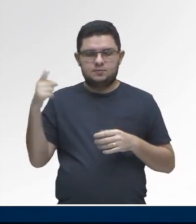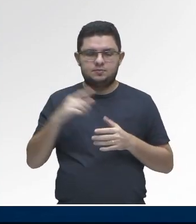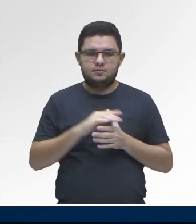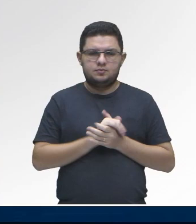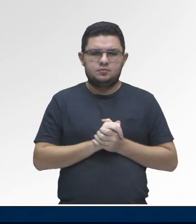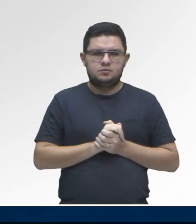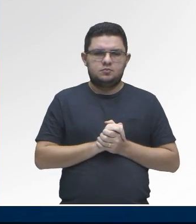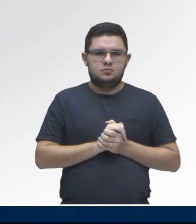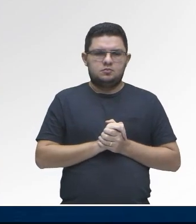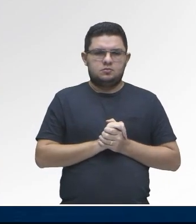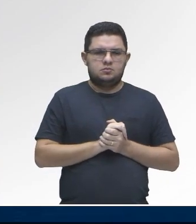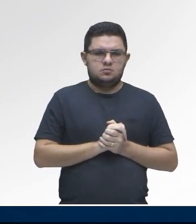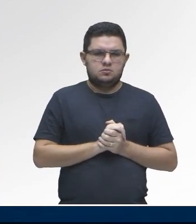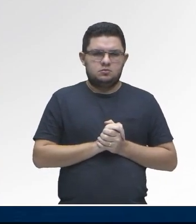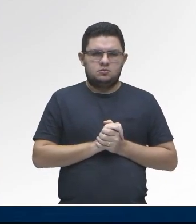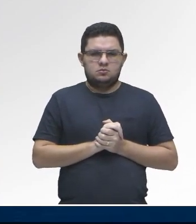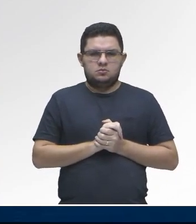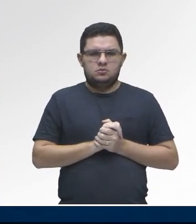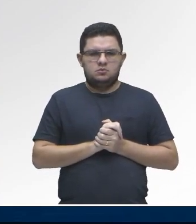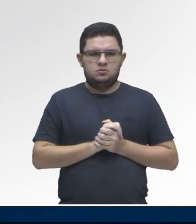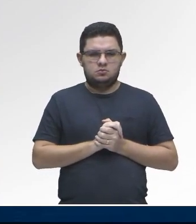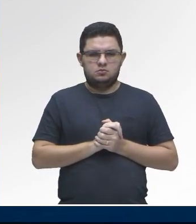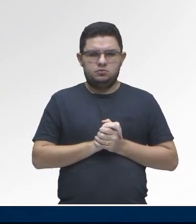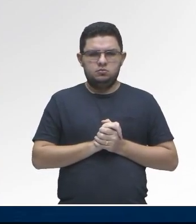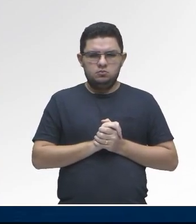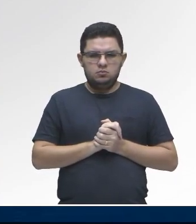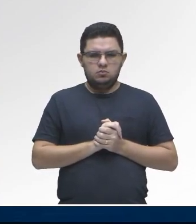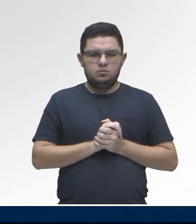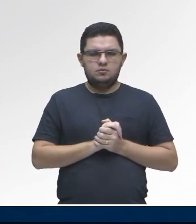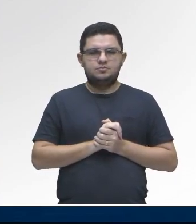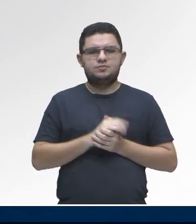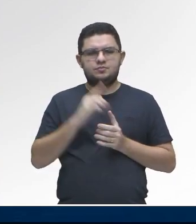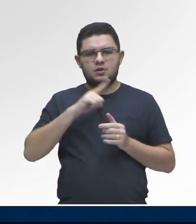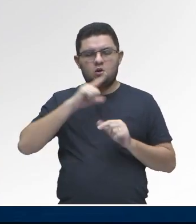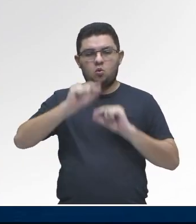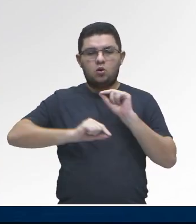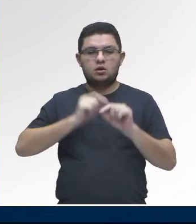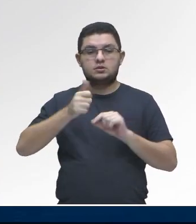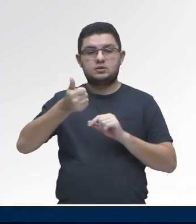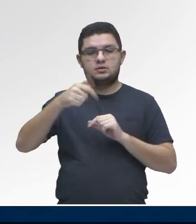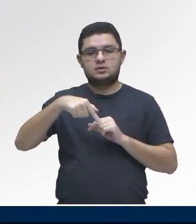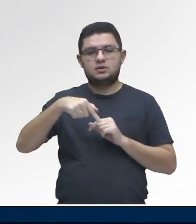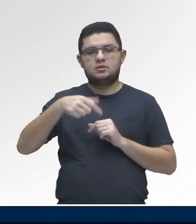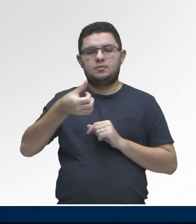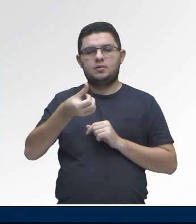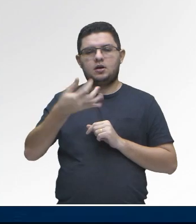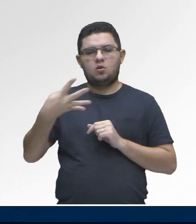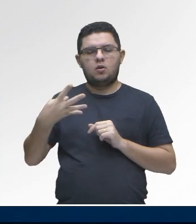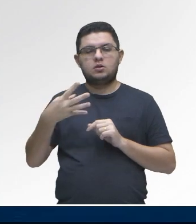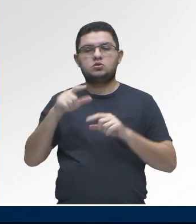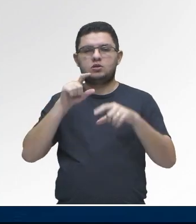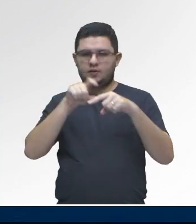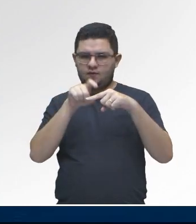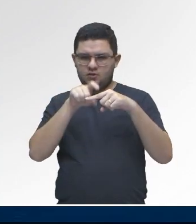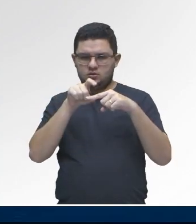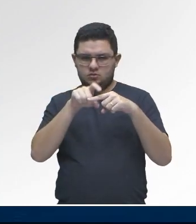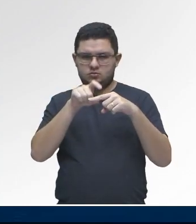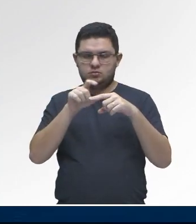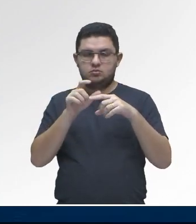fatorar 17,64. Você faz 17,64, divide por